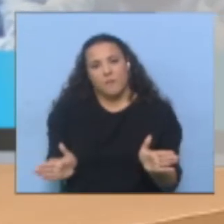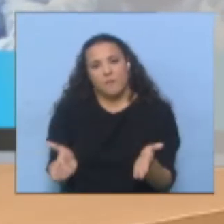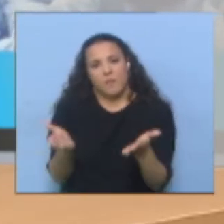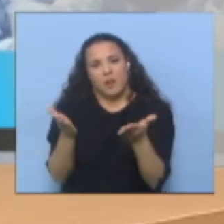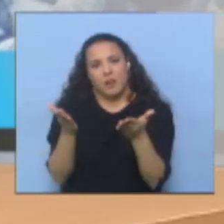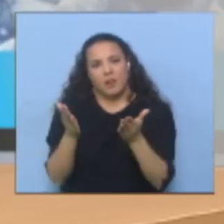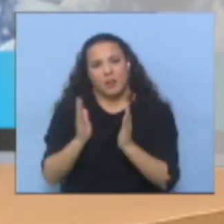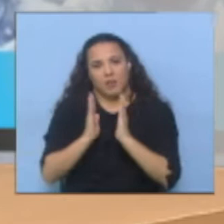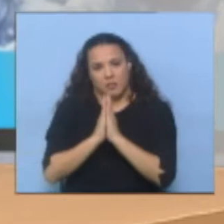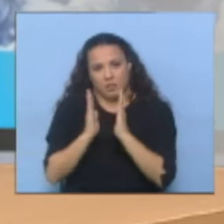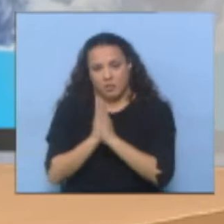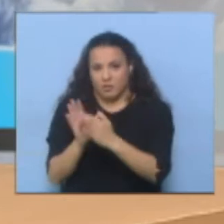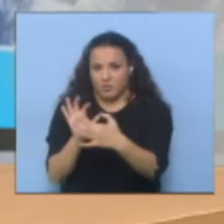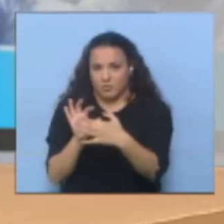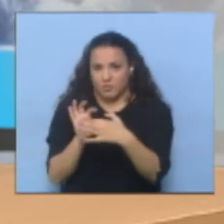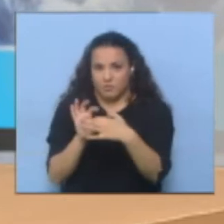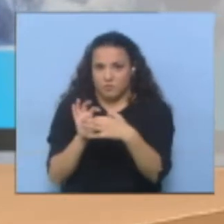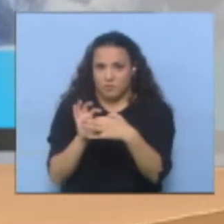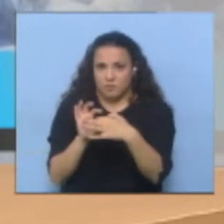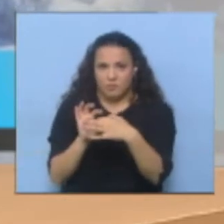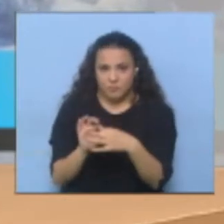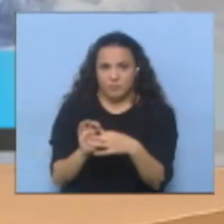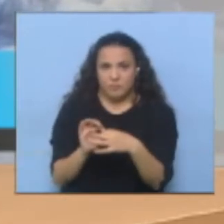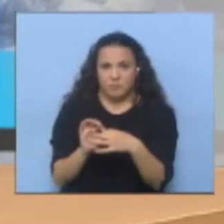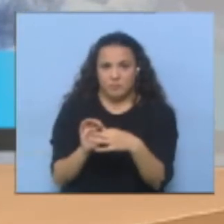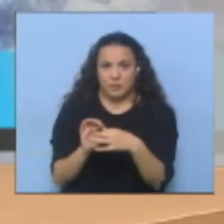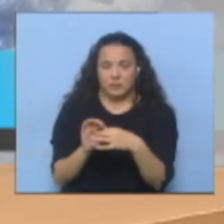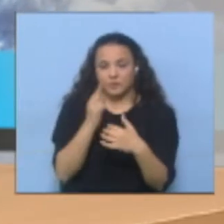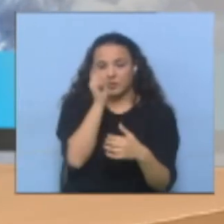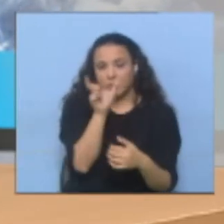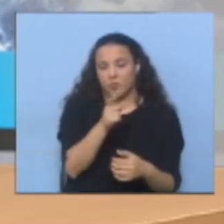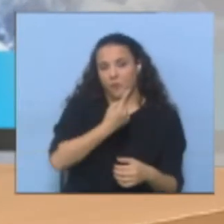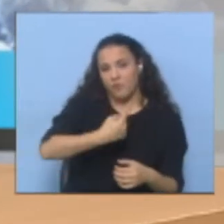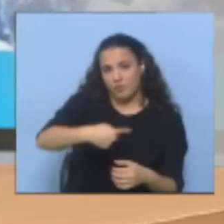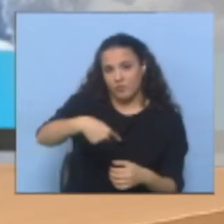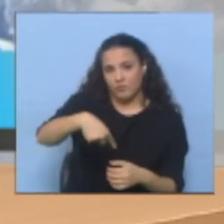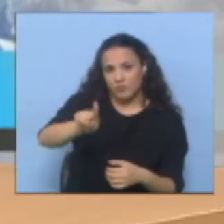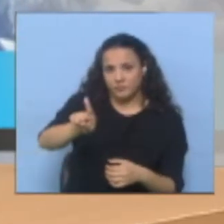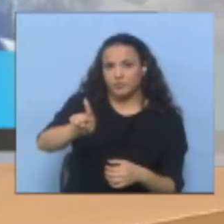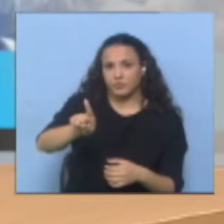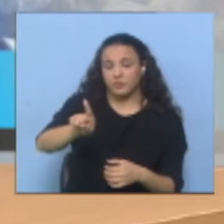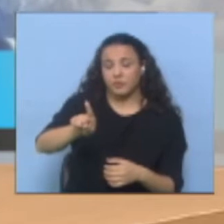religiosa para que o leva a deslocar-se até àquele local, àquele